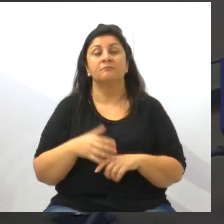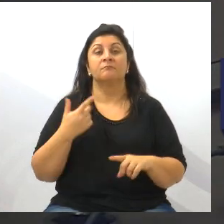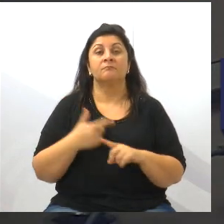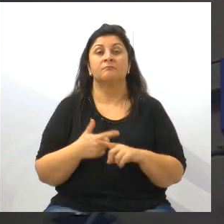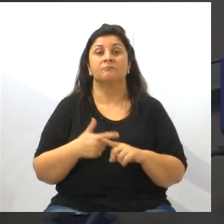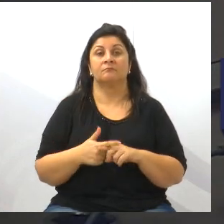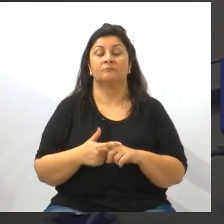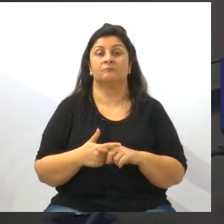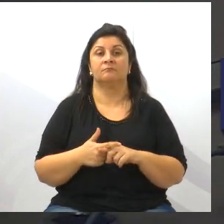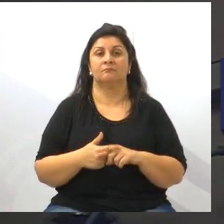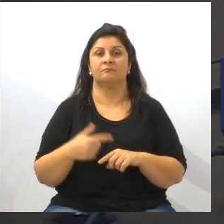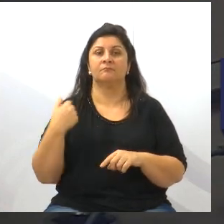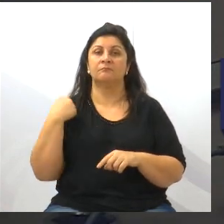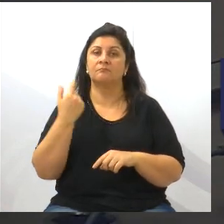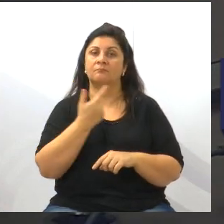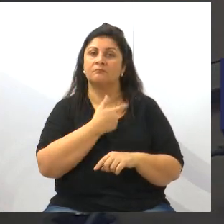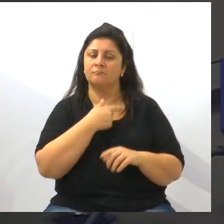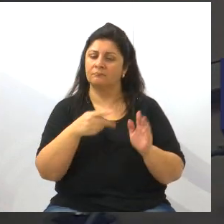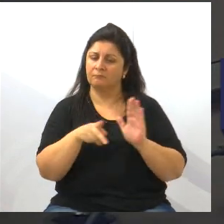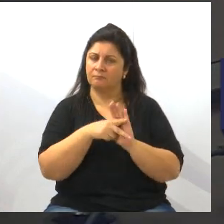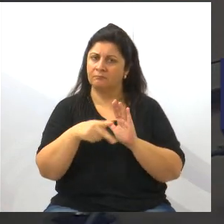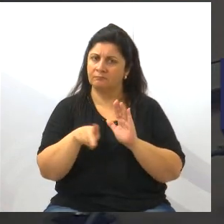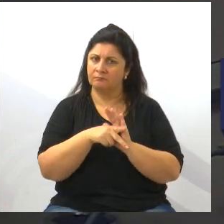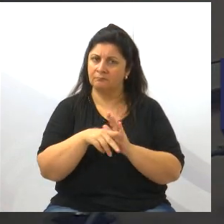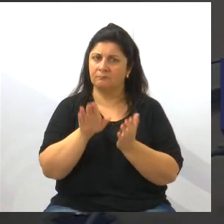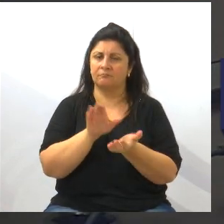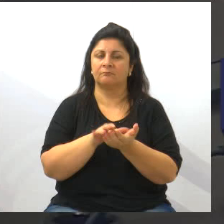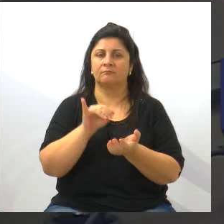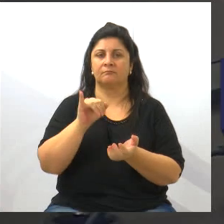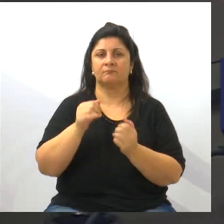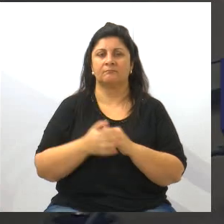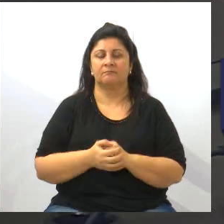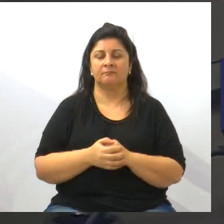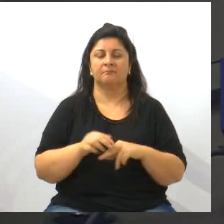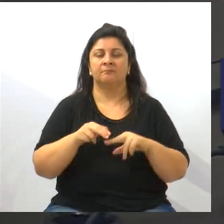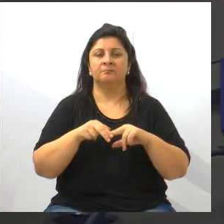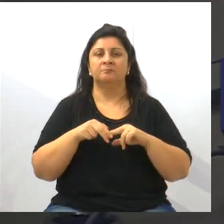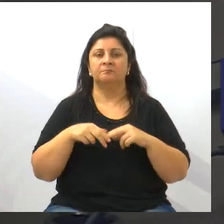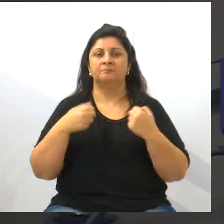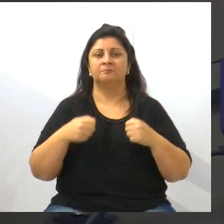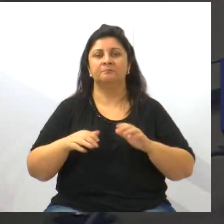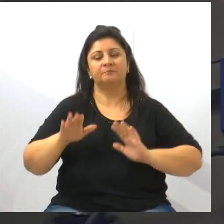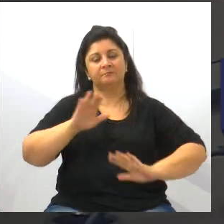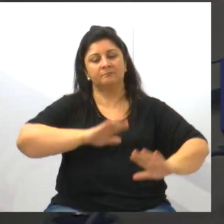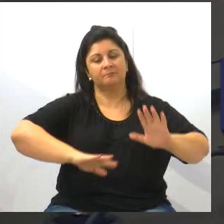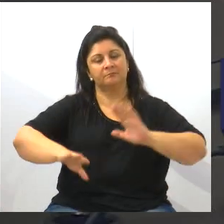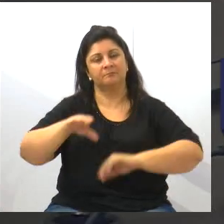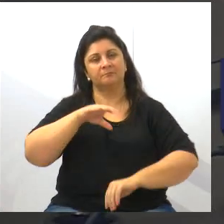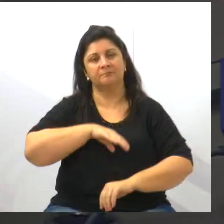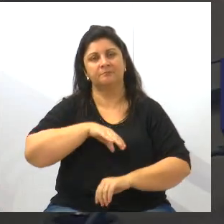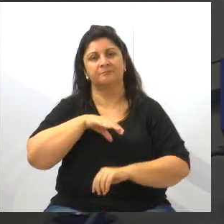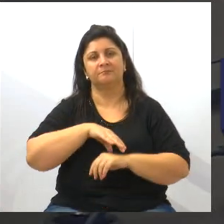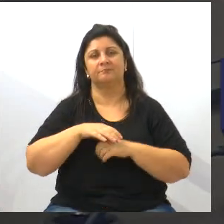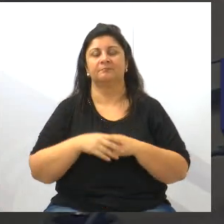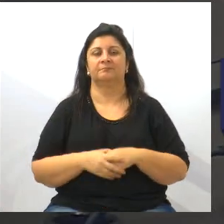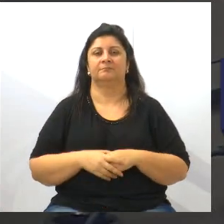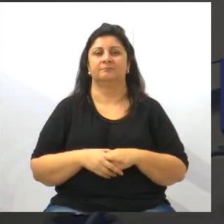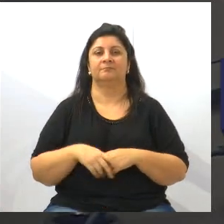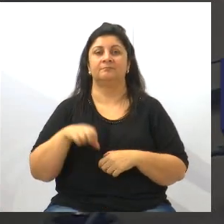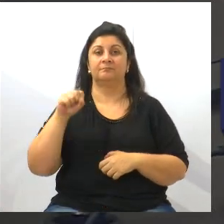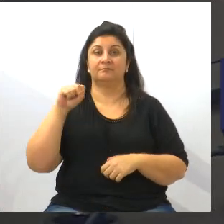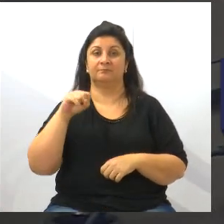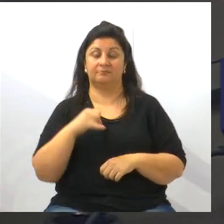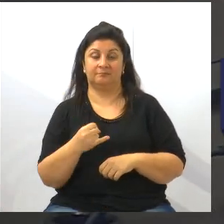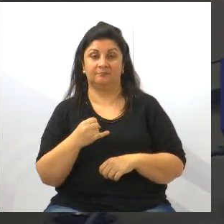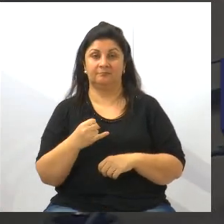nada, nós faz parte da cidade de Jacareí. Por isso nós temos que zelar da nossa cidade. Se nós estamos